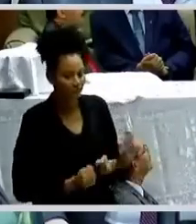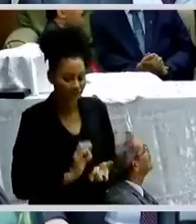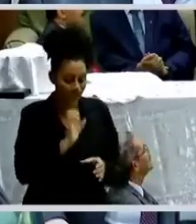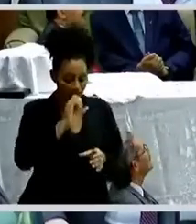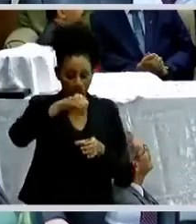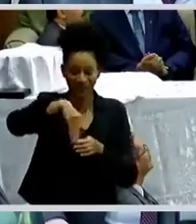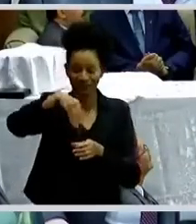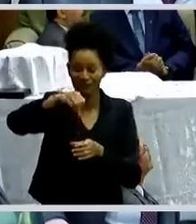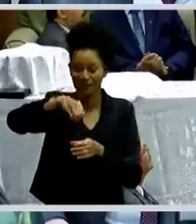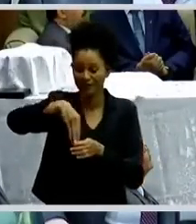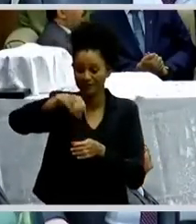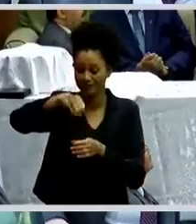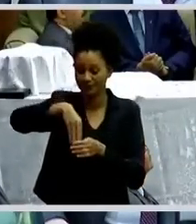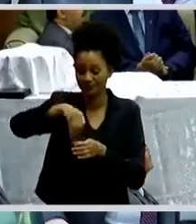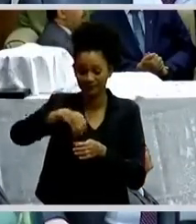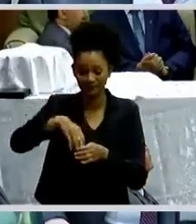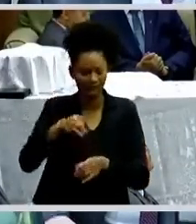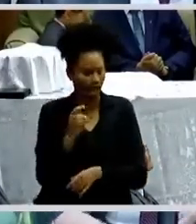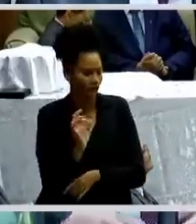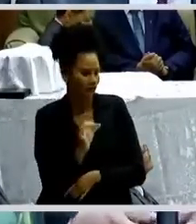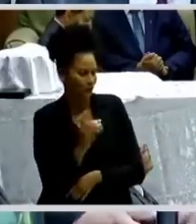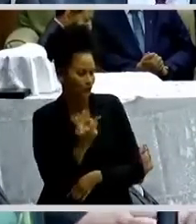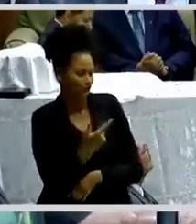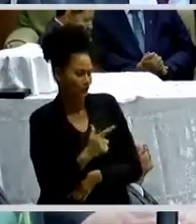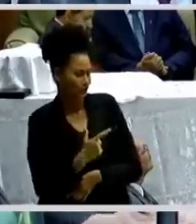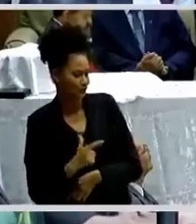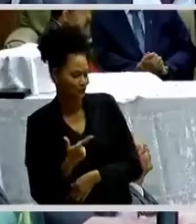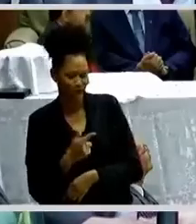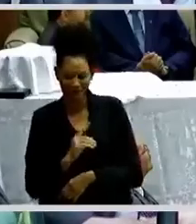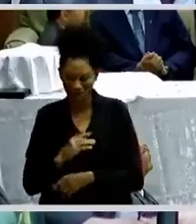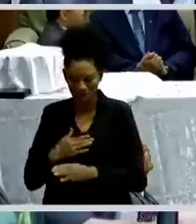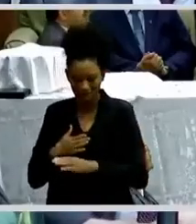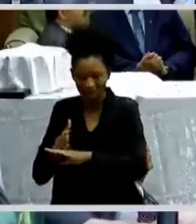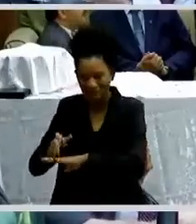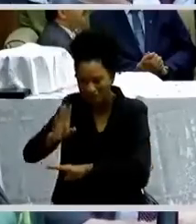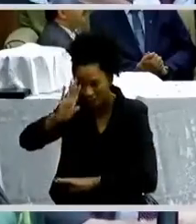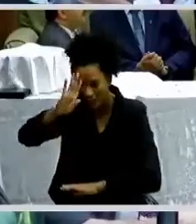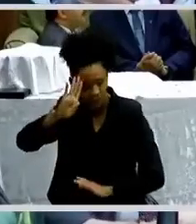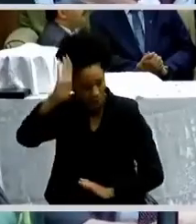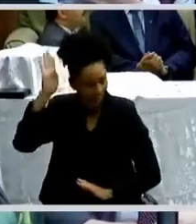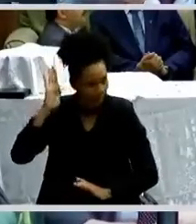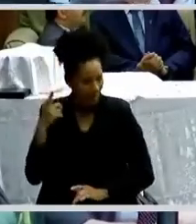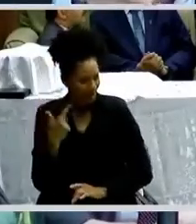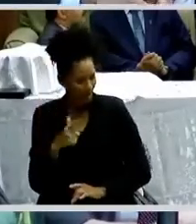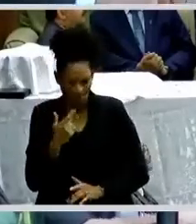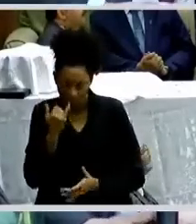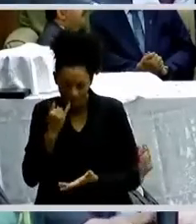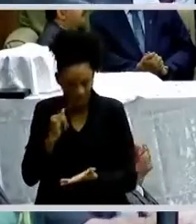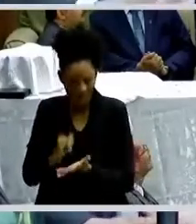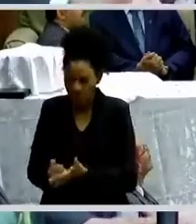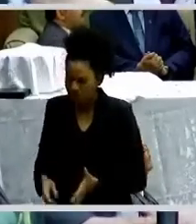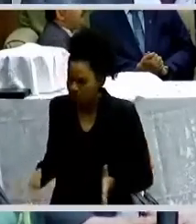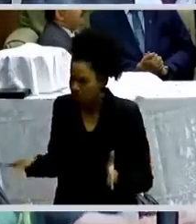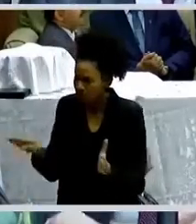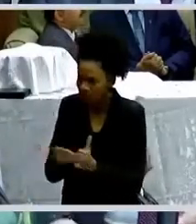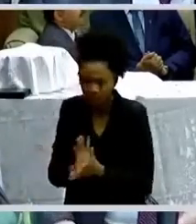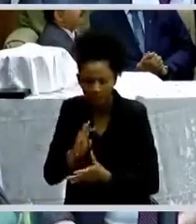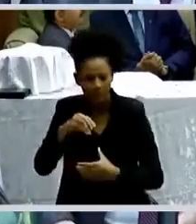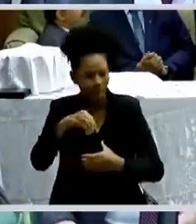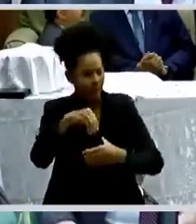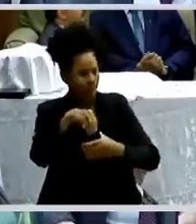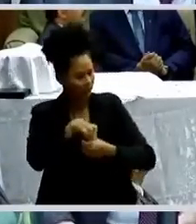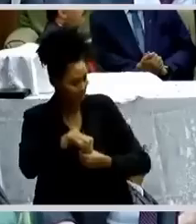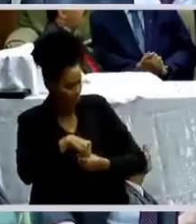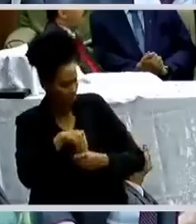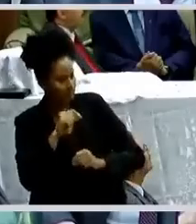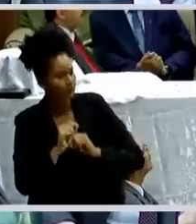ofertas. Mas só que no templo não entrava as ofertas romanas, como eles pagavam os impostos. Aí quando ele chegava no templo, trocava